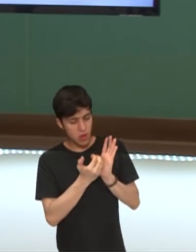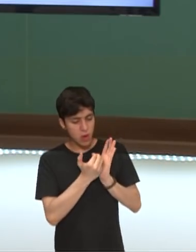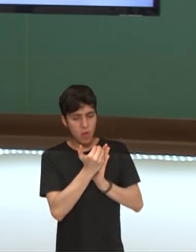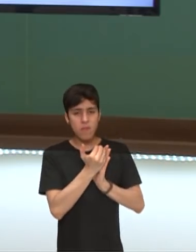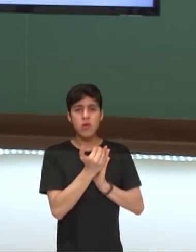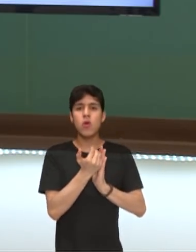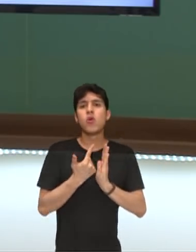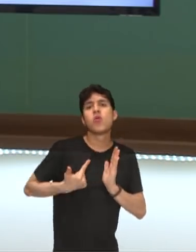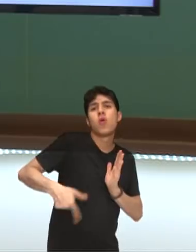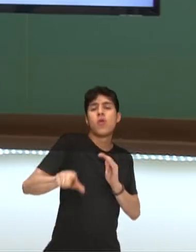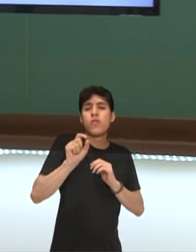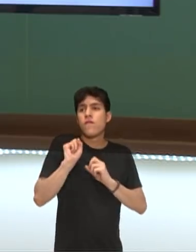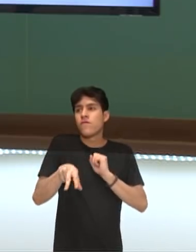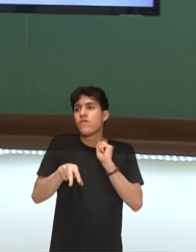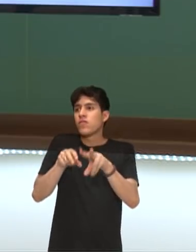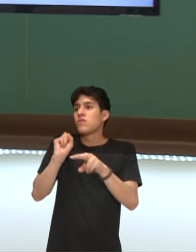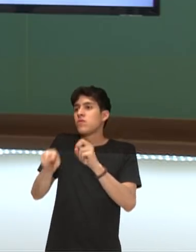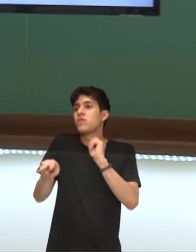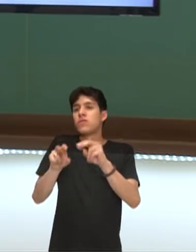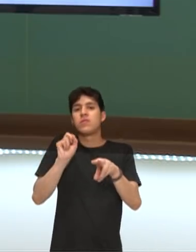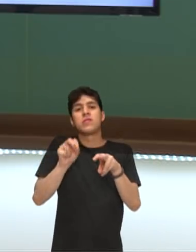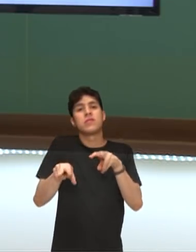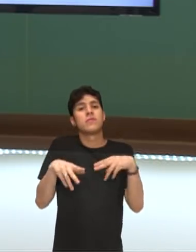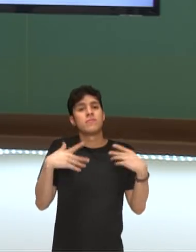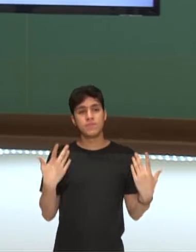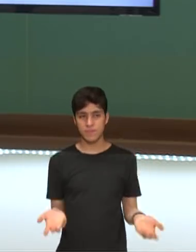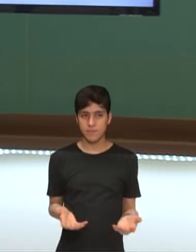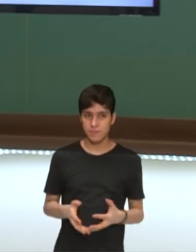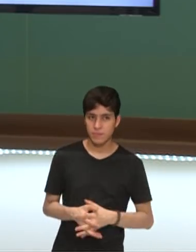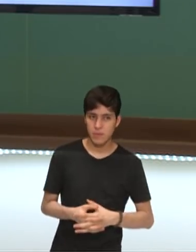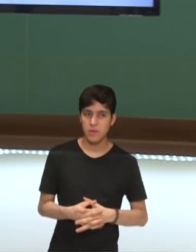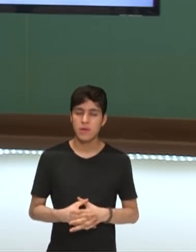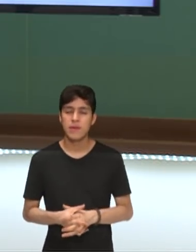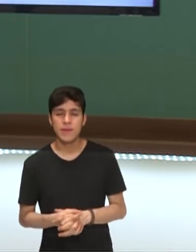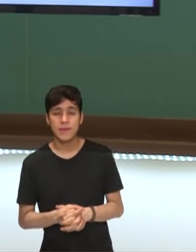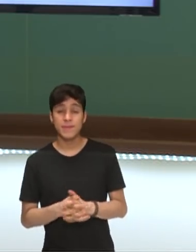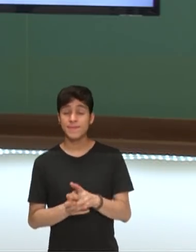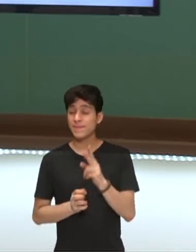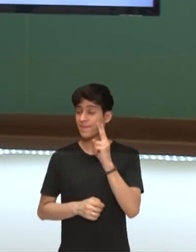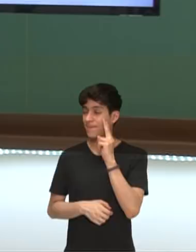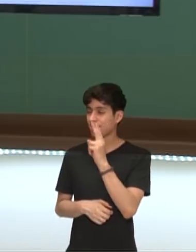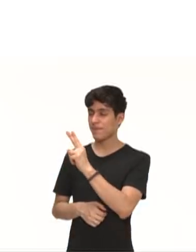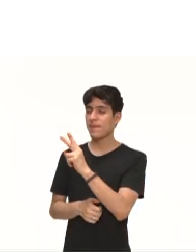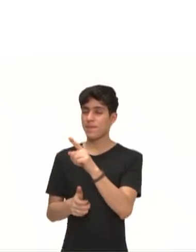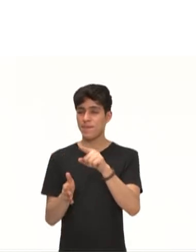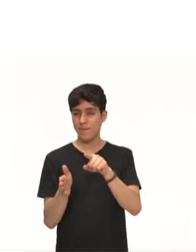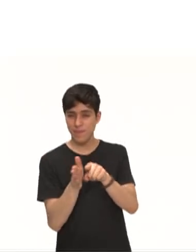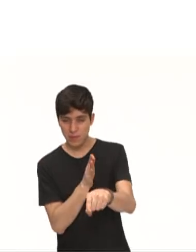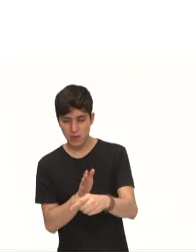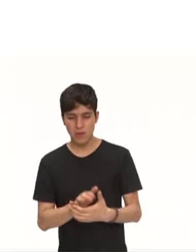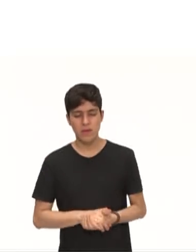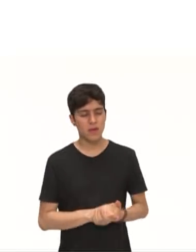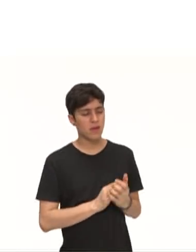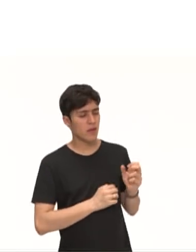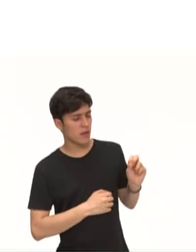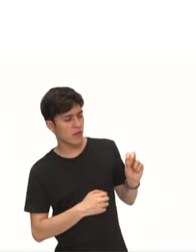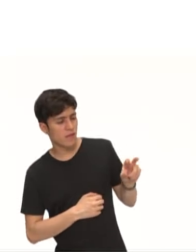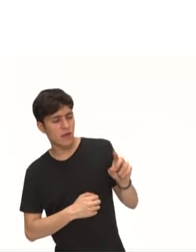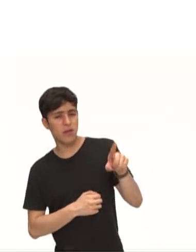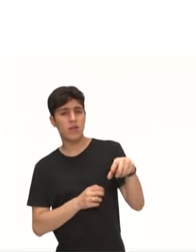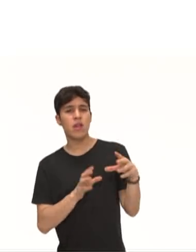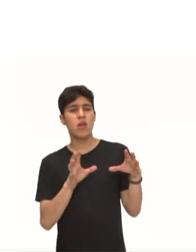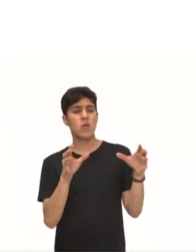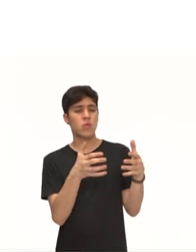produzir novos vírus, beleza? Vamos aqui para o nosso quiz. Os vírus são seres acelulares